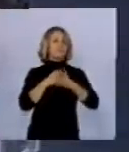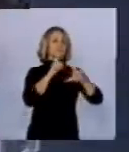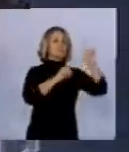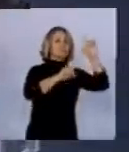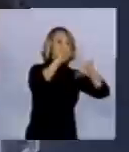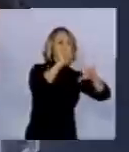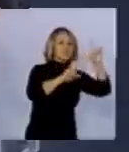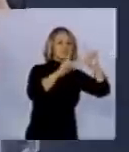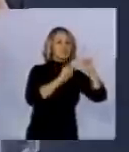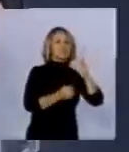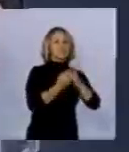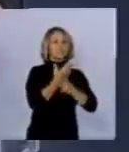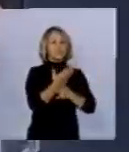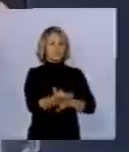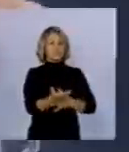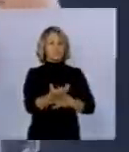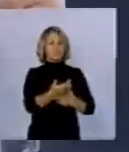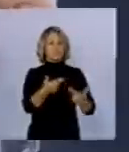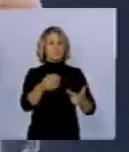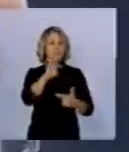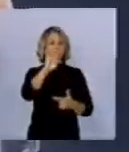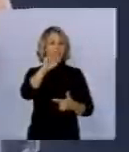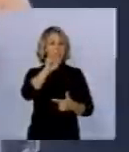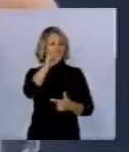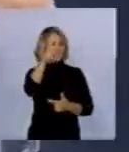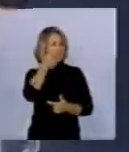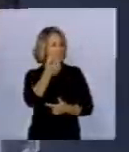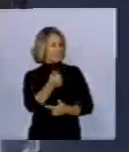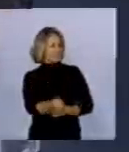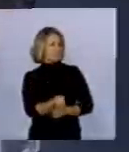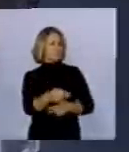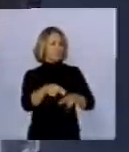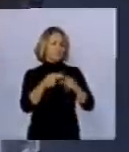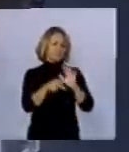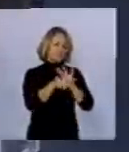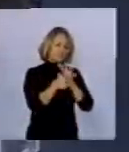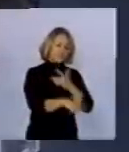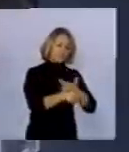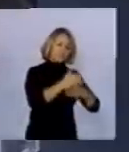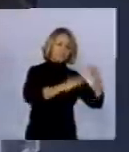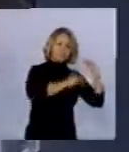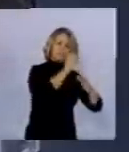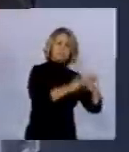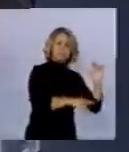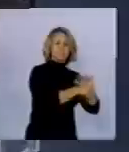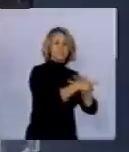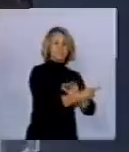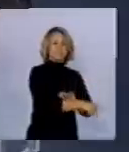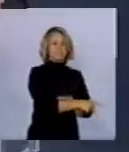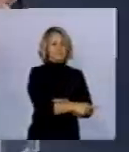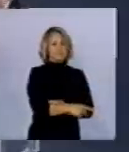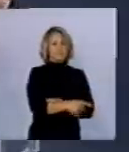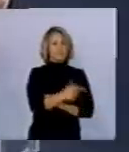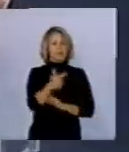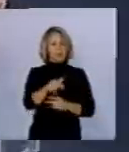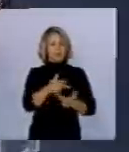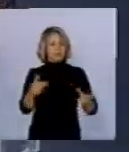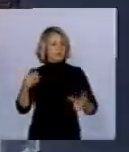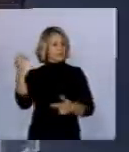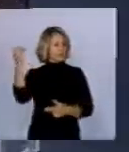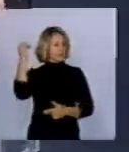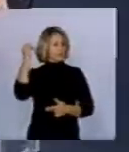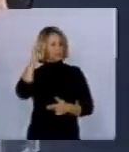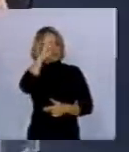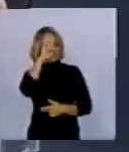que é formado por taas que vem da própria atividade outra coisa também que é importante